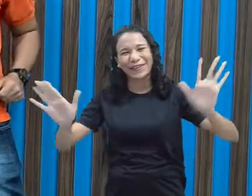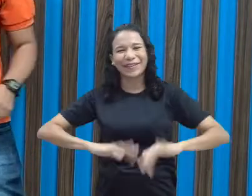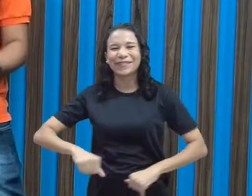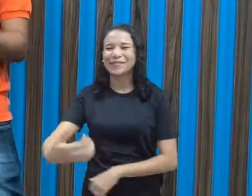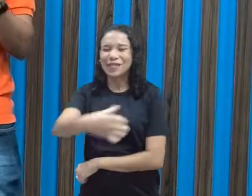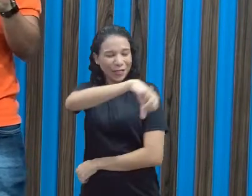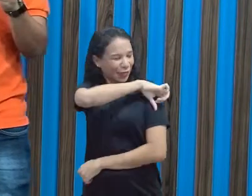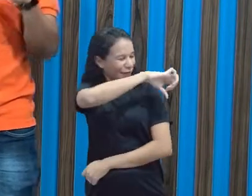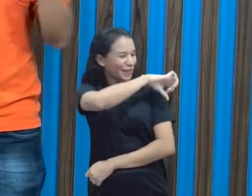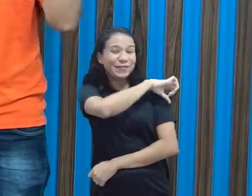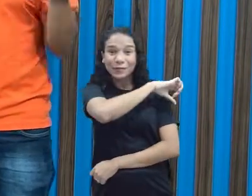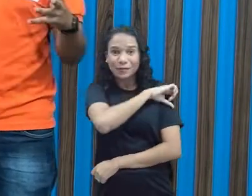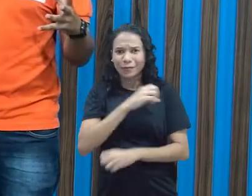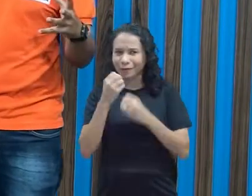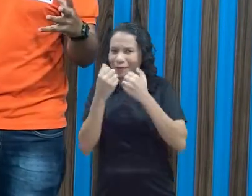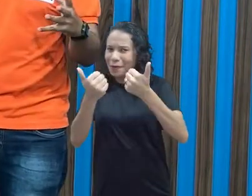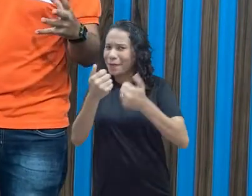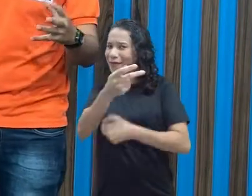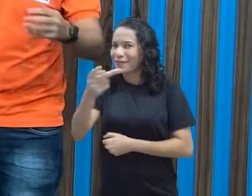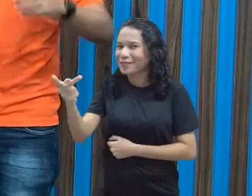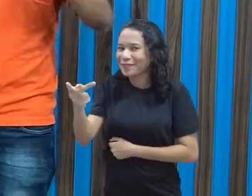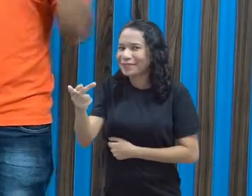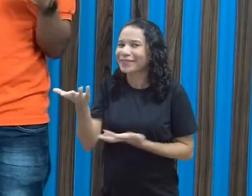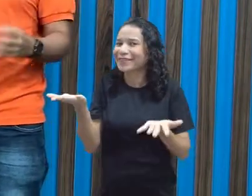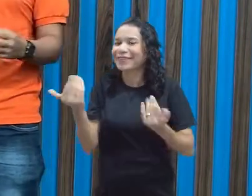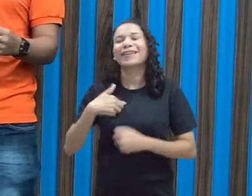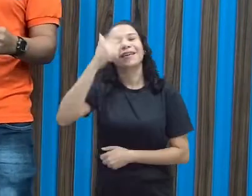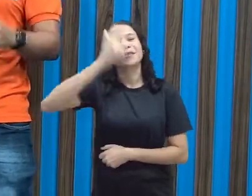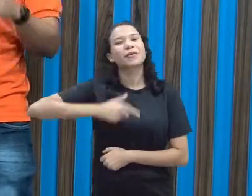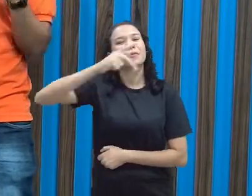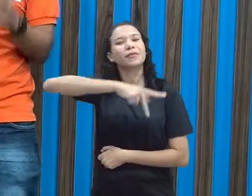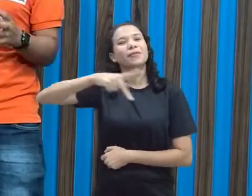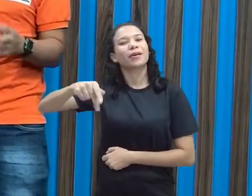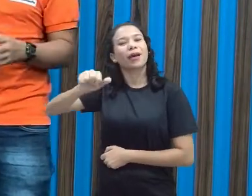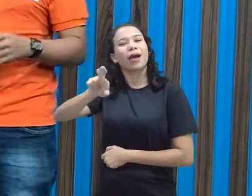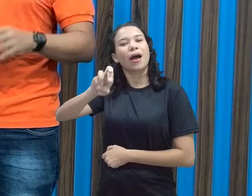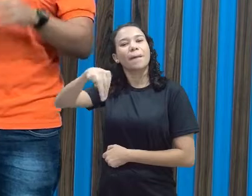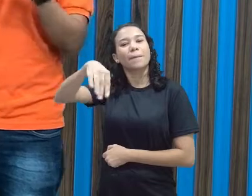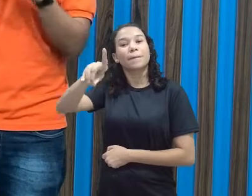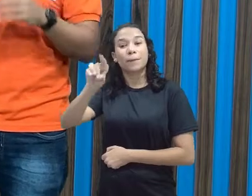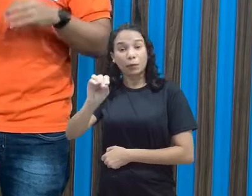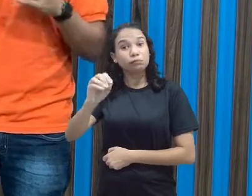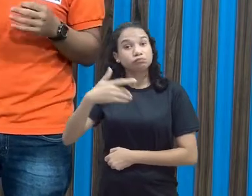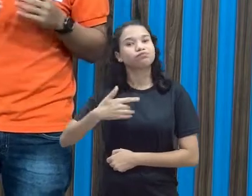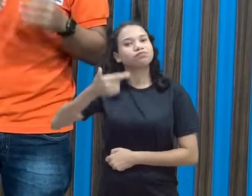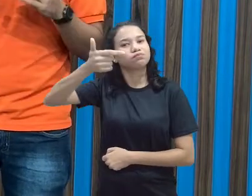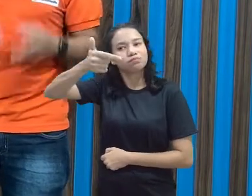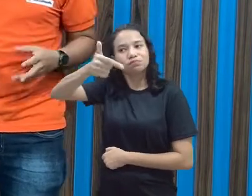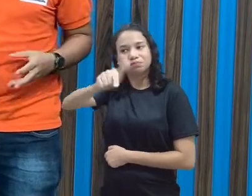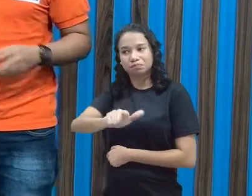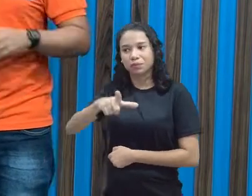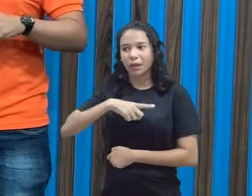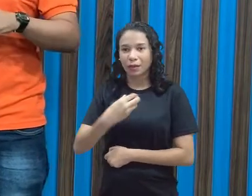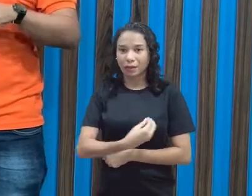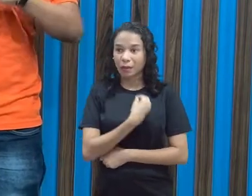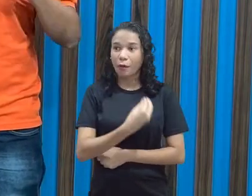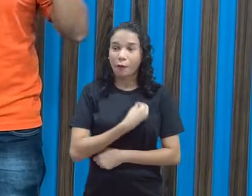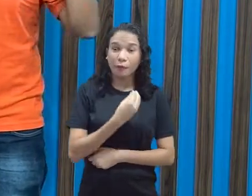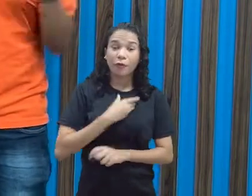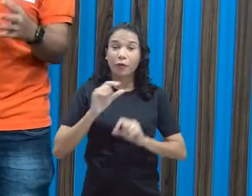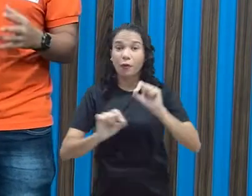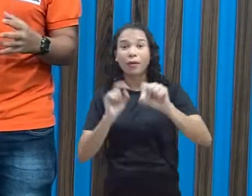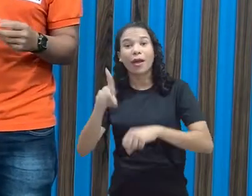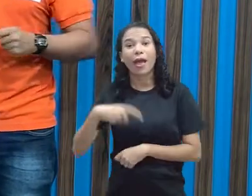Olá, nono ano! Tudo bem com vocês? Eu sou o professor Armando Pérez, estou aqui mais uma vez,